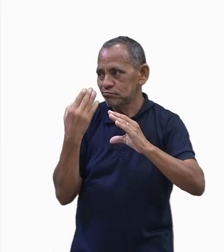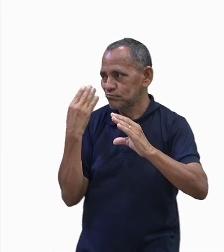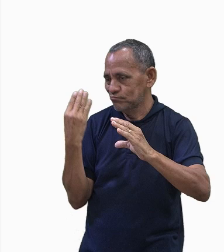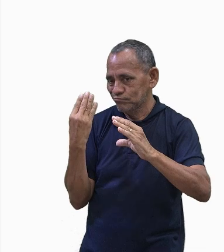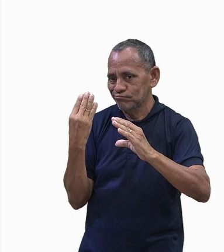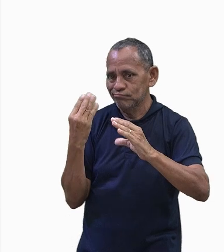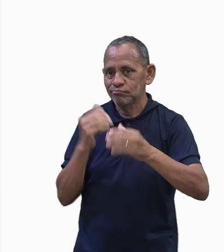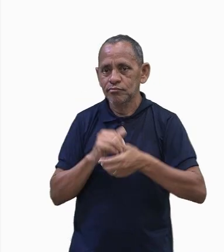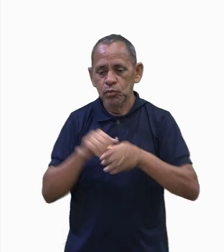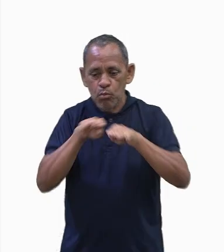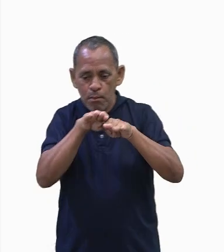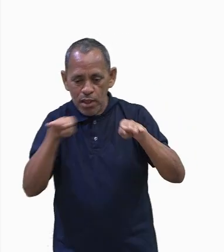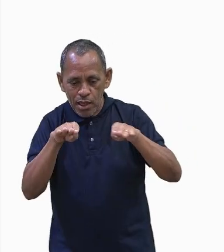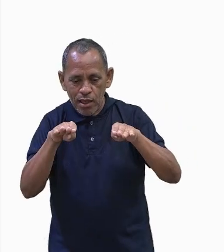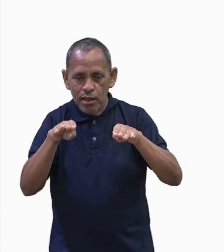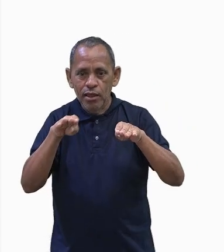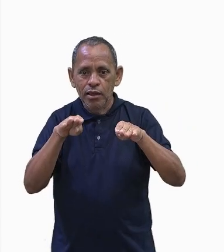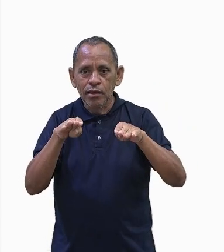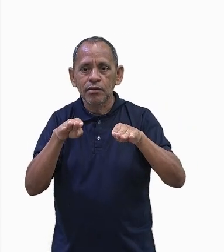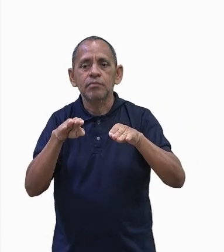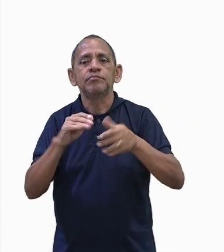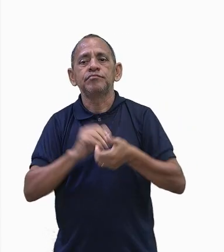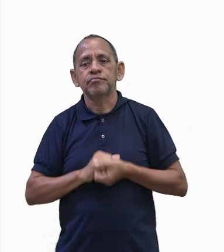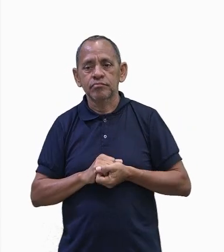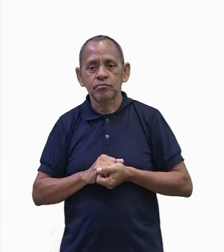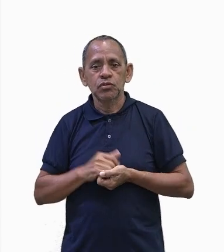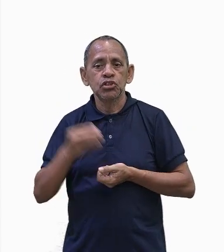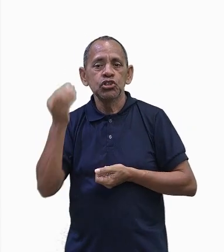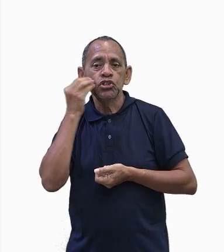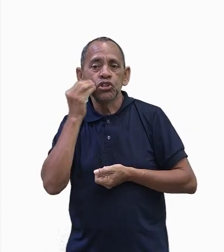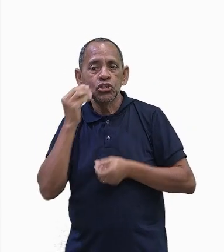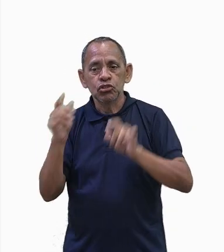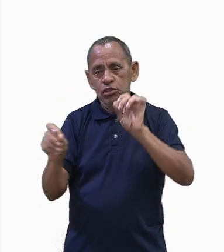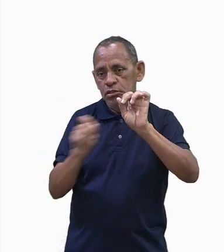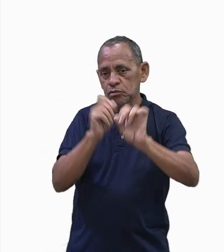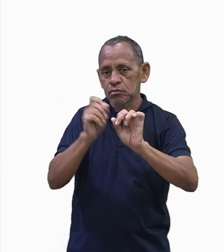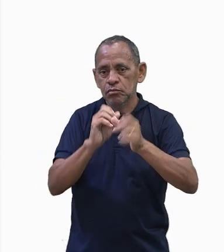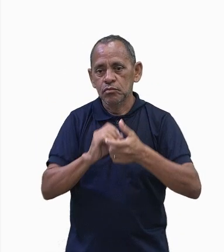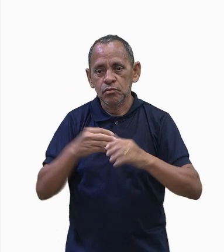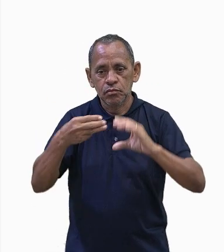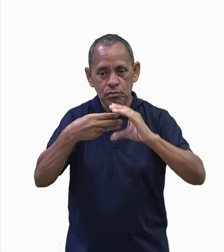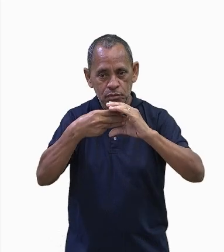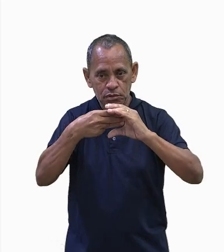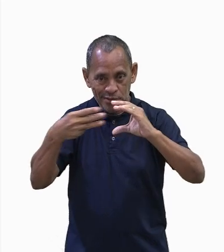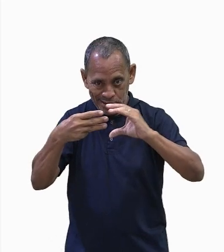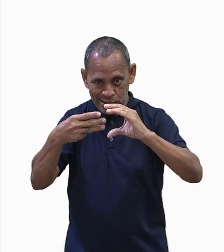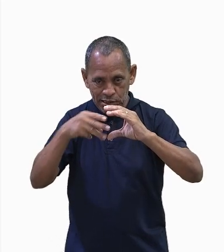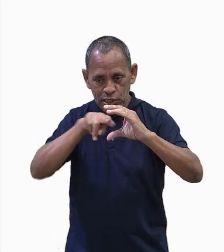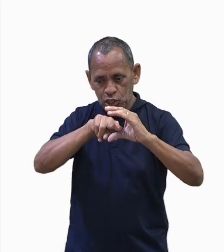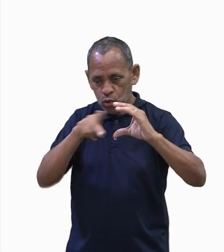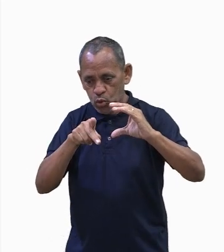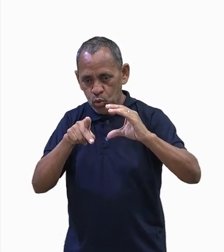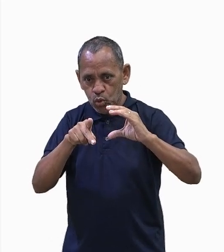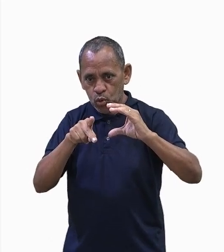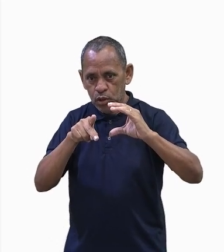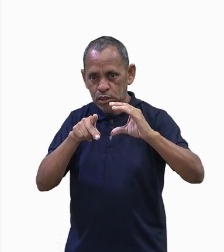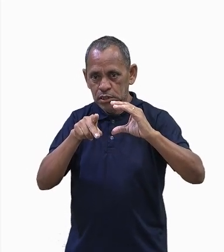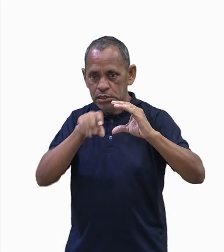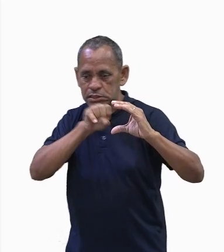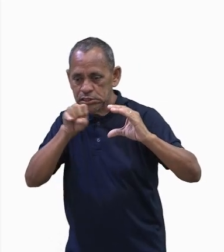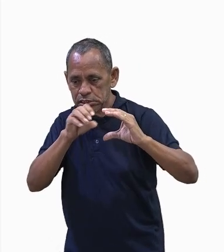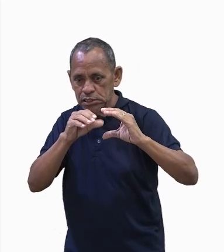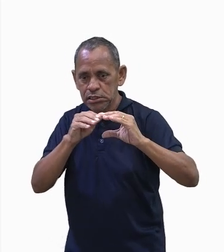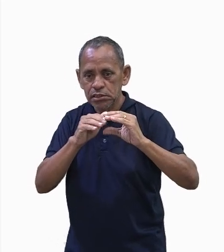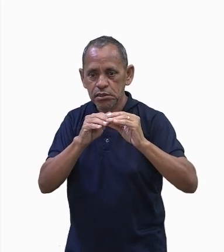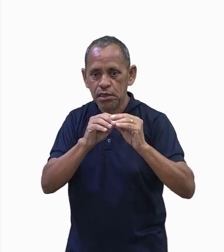Petri, onde é o teste vocacional de célula-tronco. E uma vez, né, que quando ela crescer, ela pode ser o